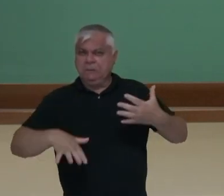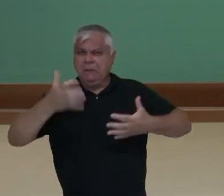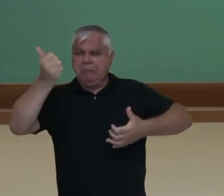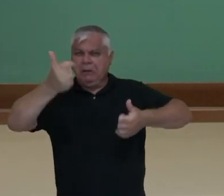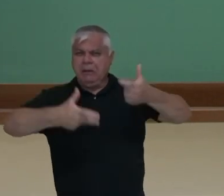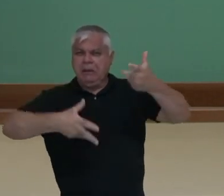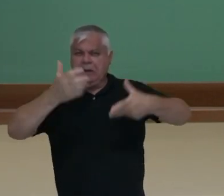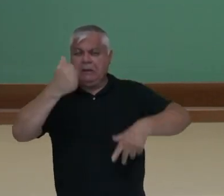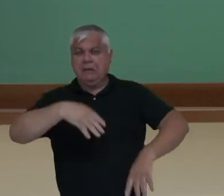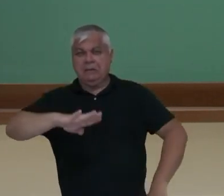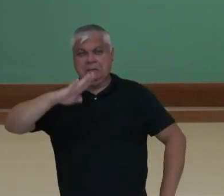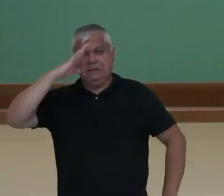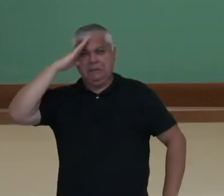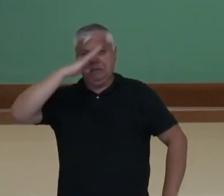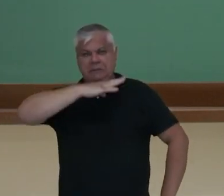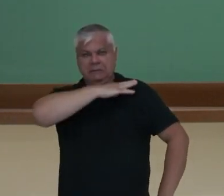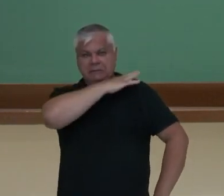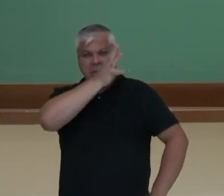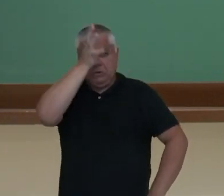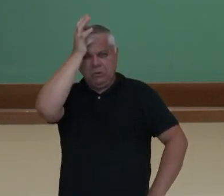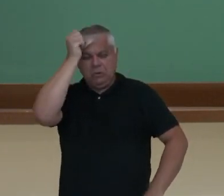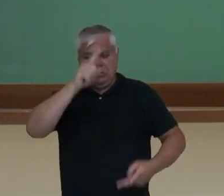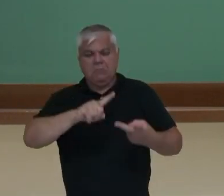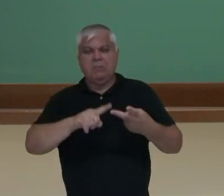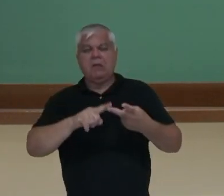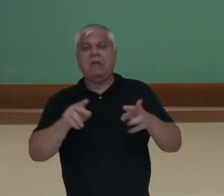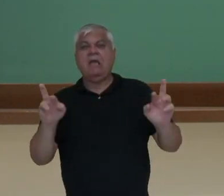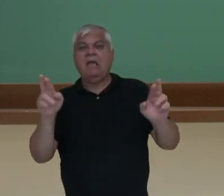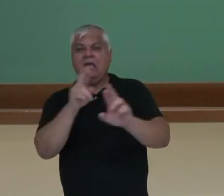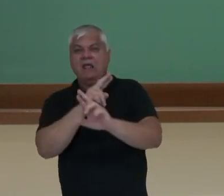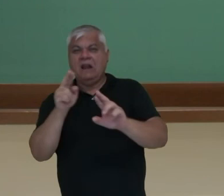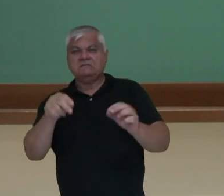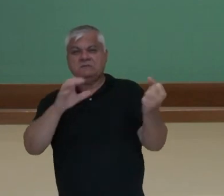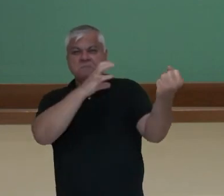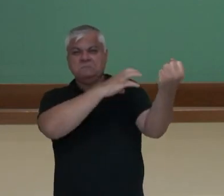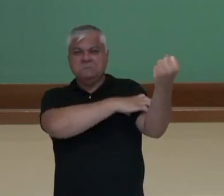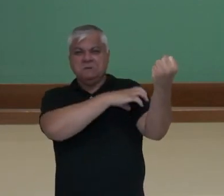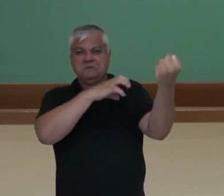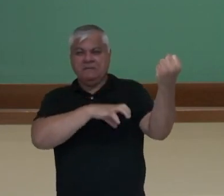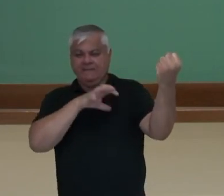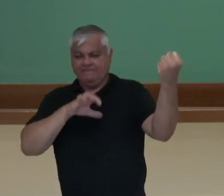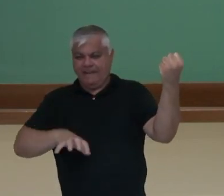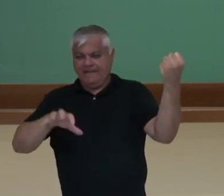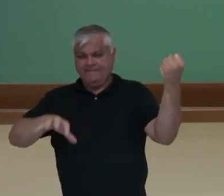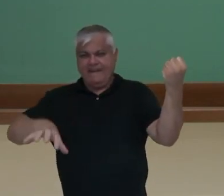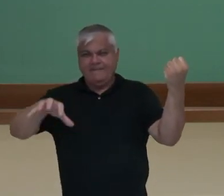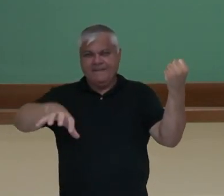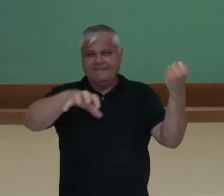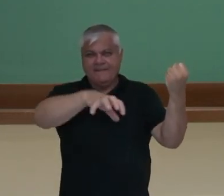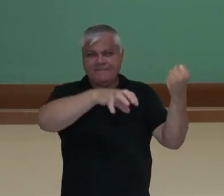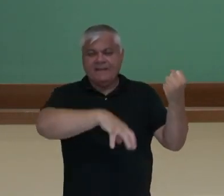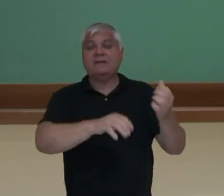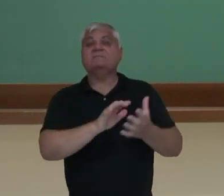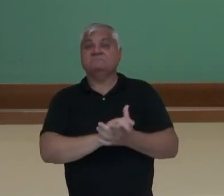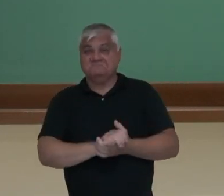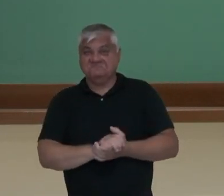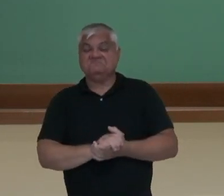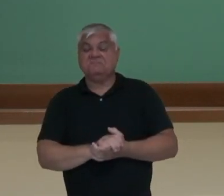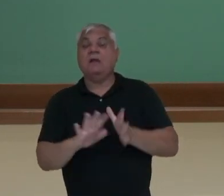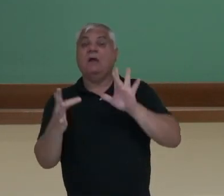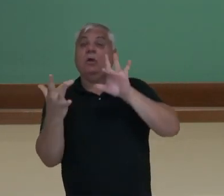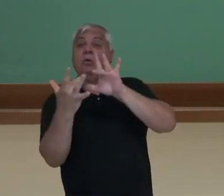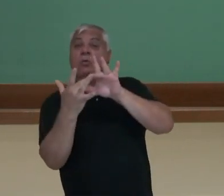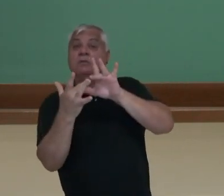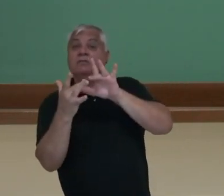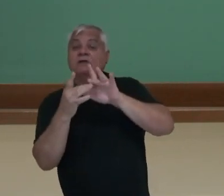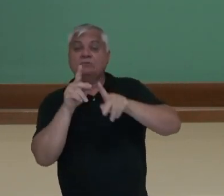o exército romano, as relações de poder que existiam dentro desse exército, o contato entre os